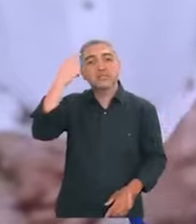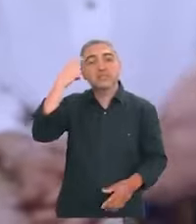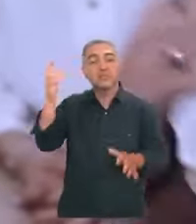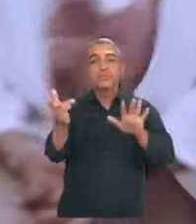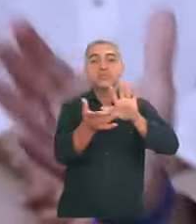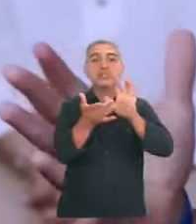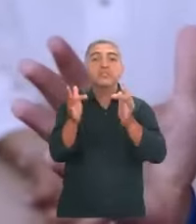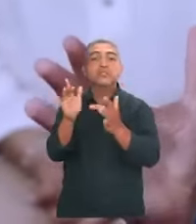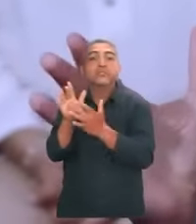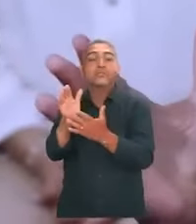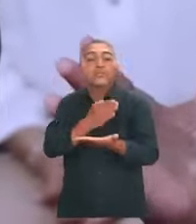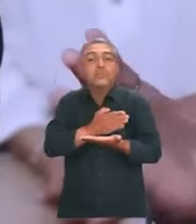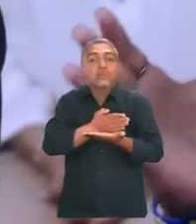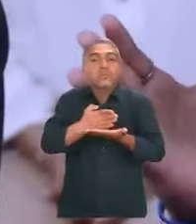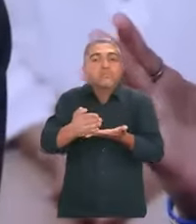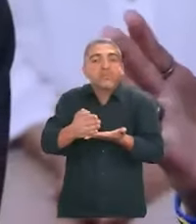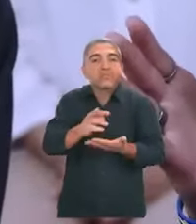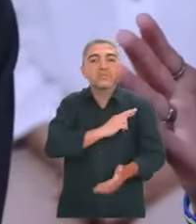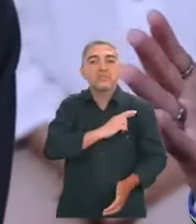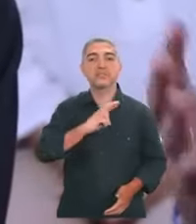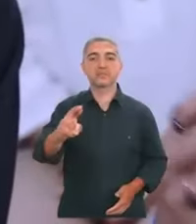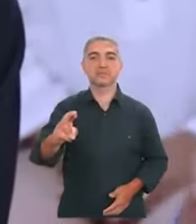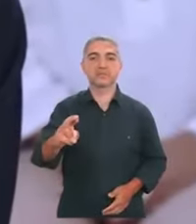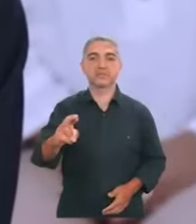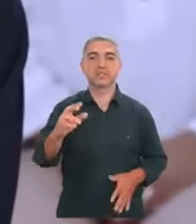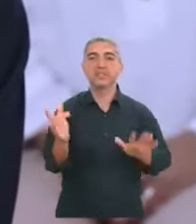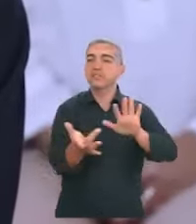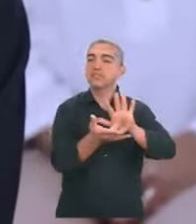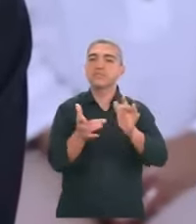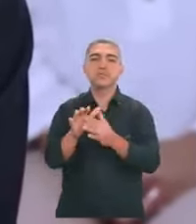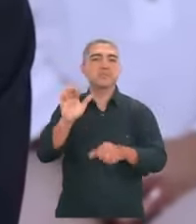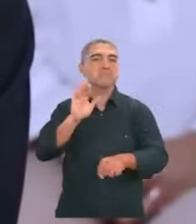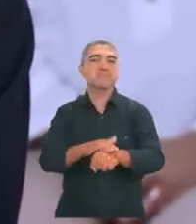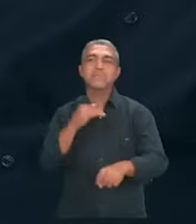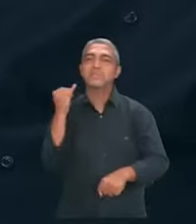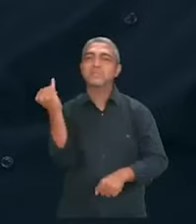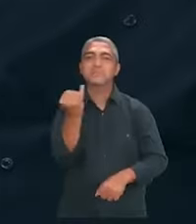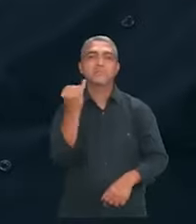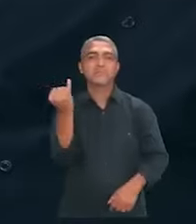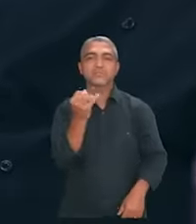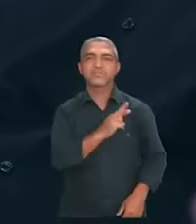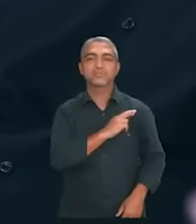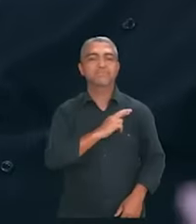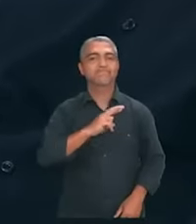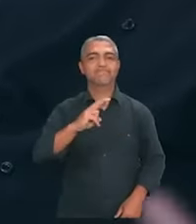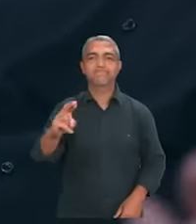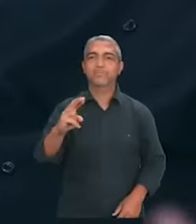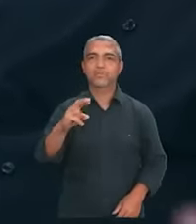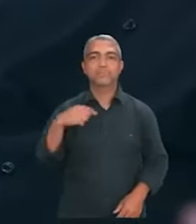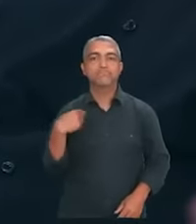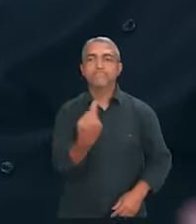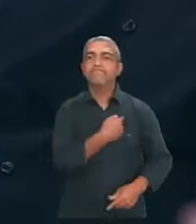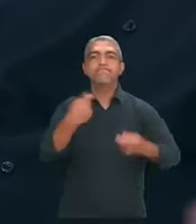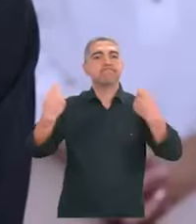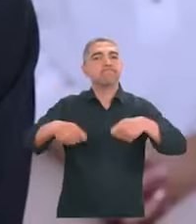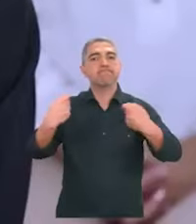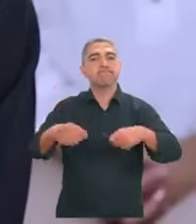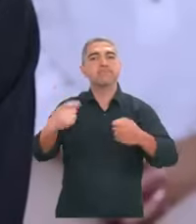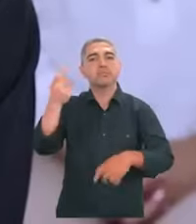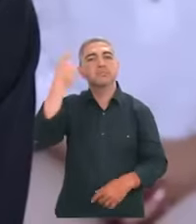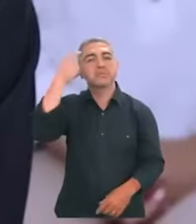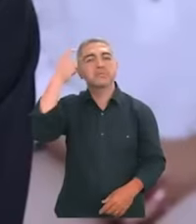ele é o começo de todas as respostas. Então, nós precisamos encarar isso. É bom que eles